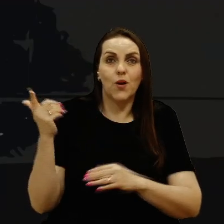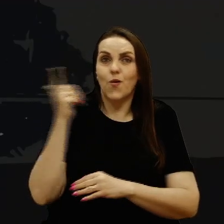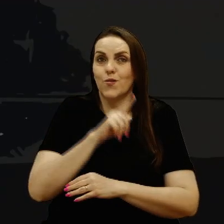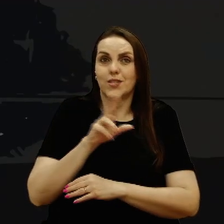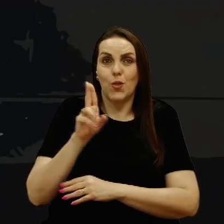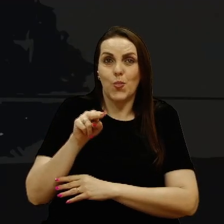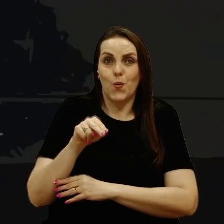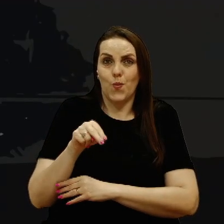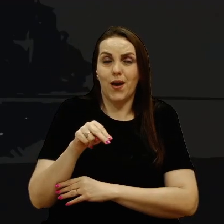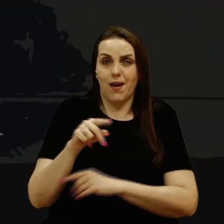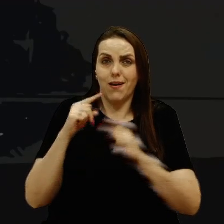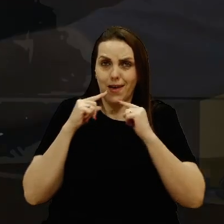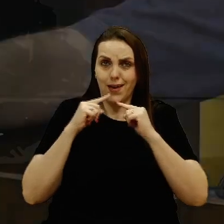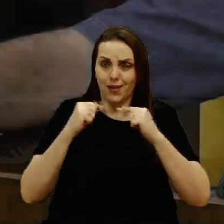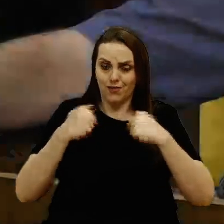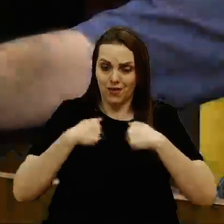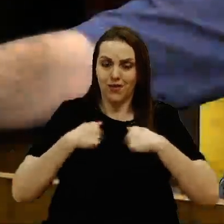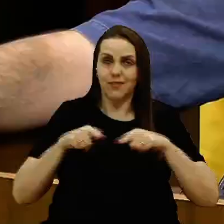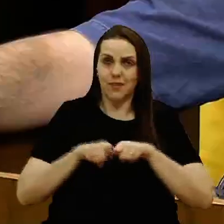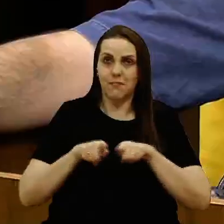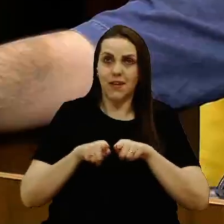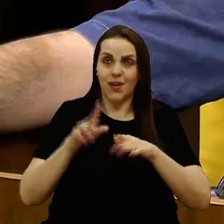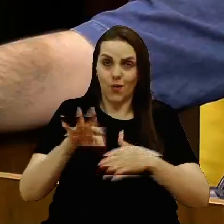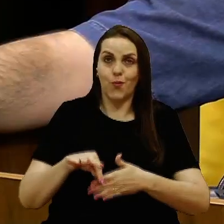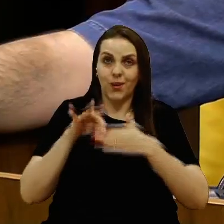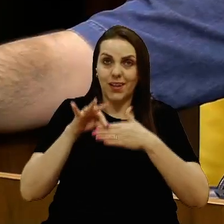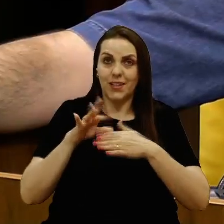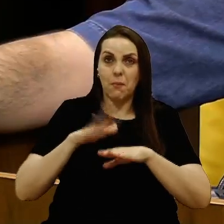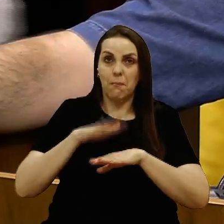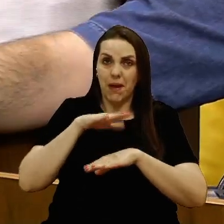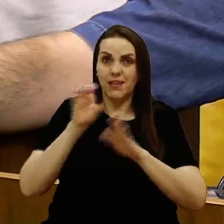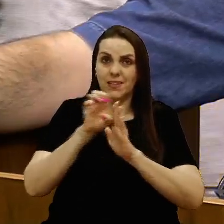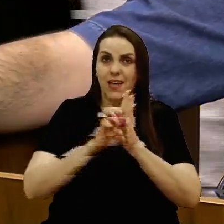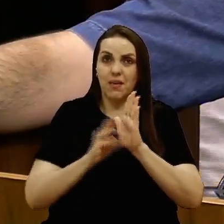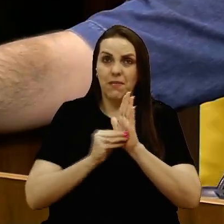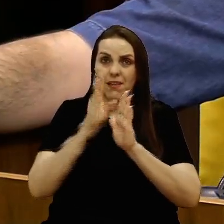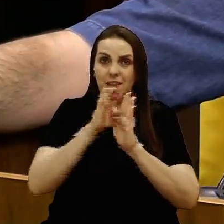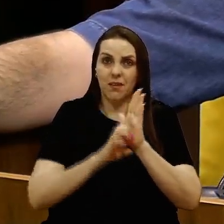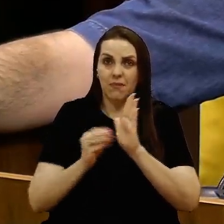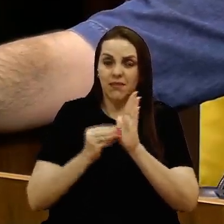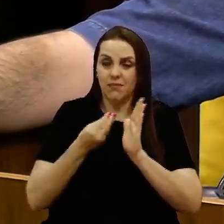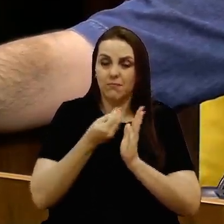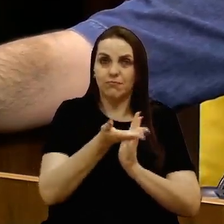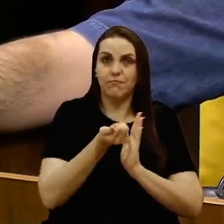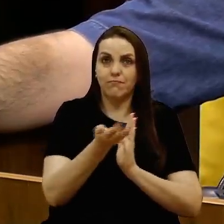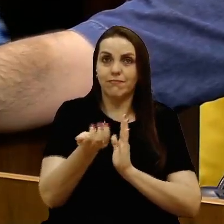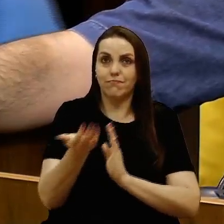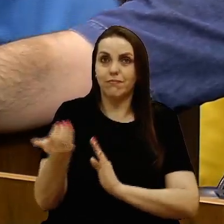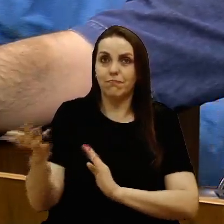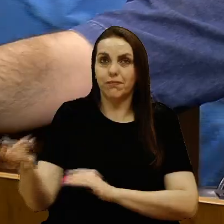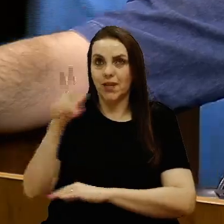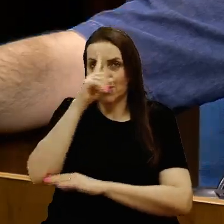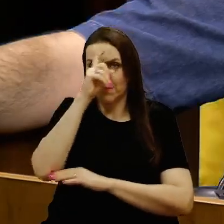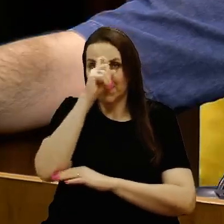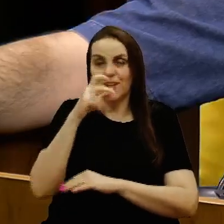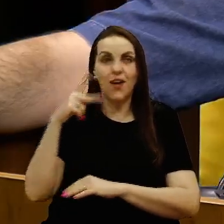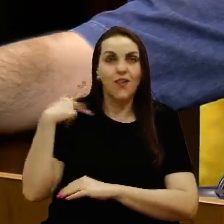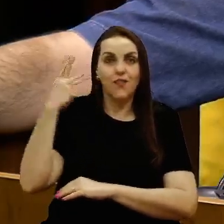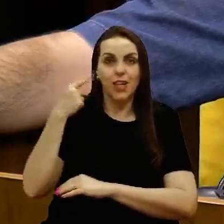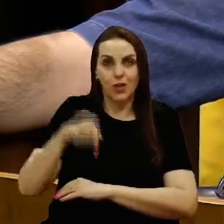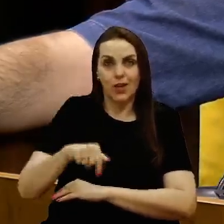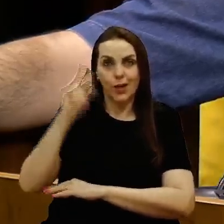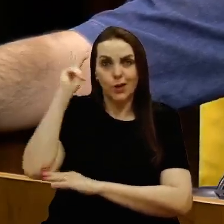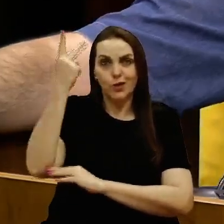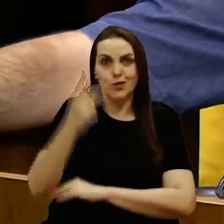mesmo, porque eu fui o líder que mandei mais emendas para os hospitais. Eu sou o vereador na história de Caxias que mais mandei emenda para os hospitais, e eu